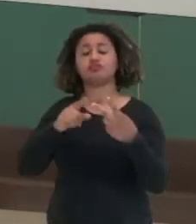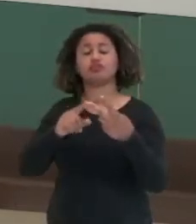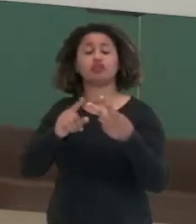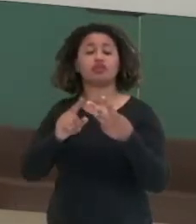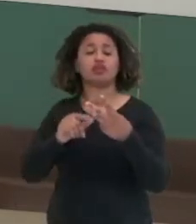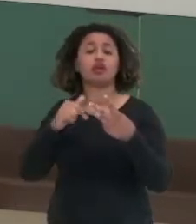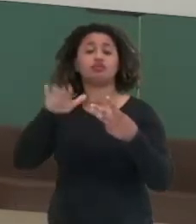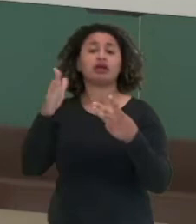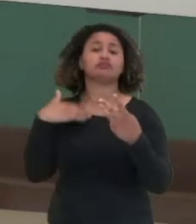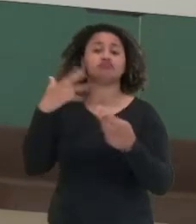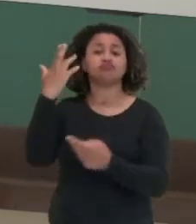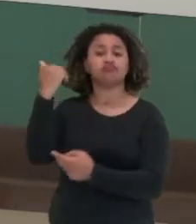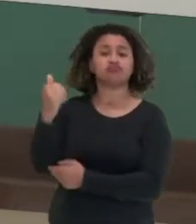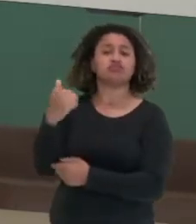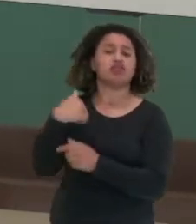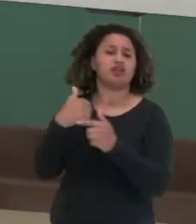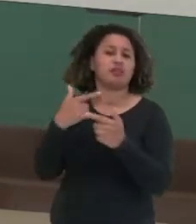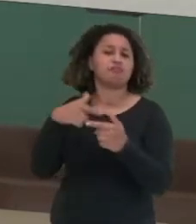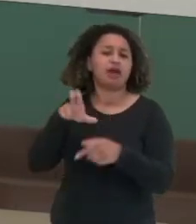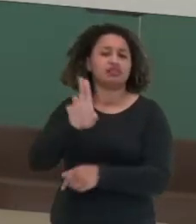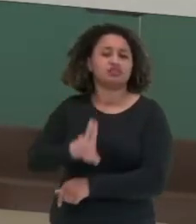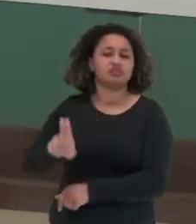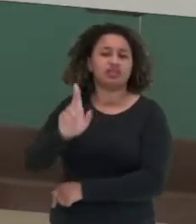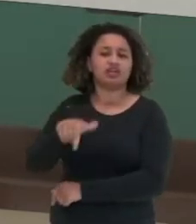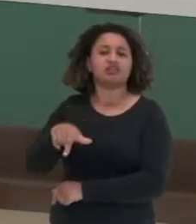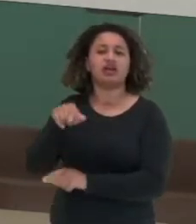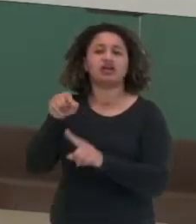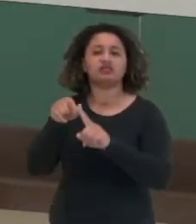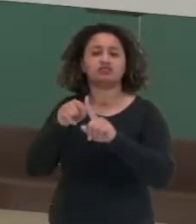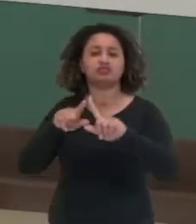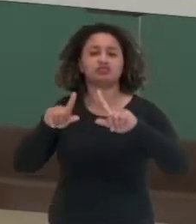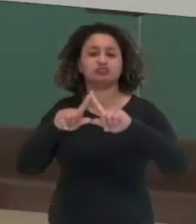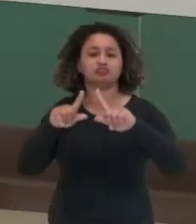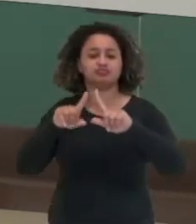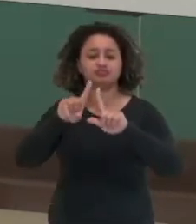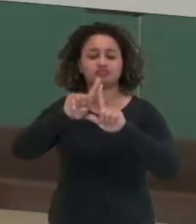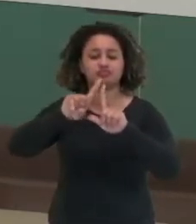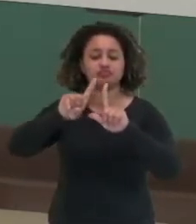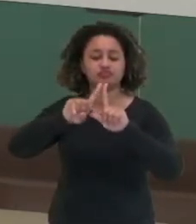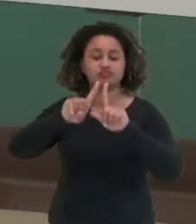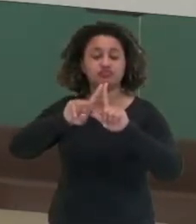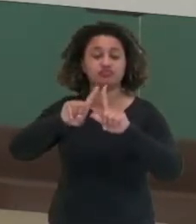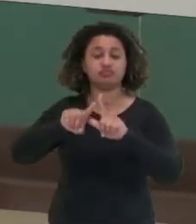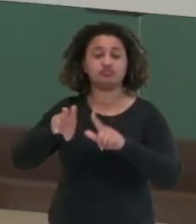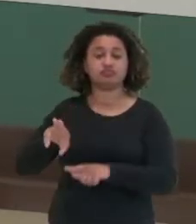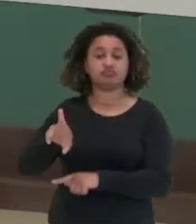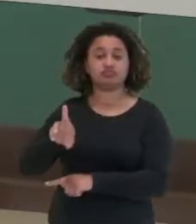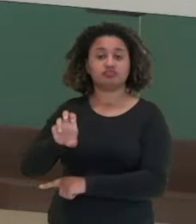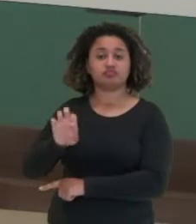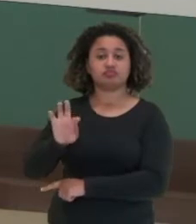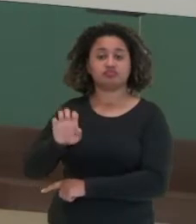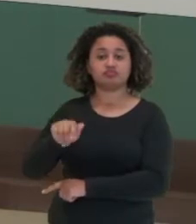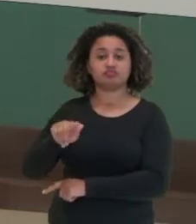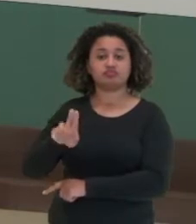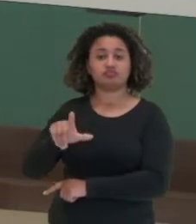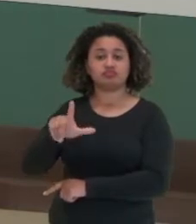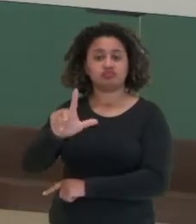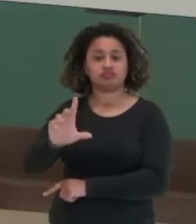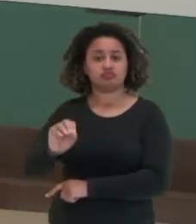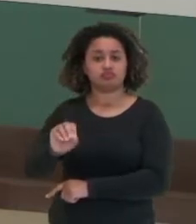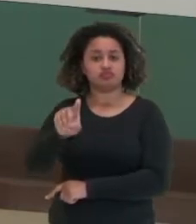comum dos triângulos, que é o triângulo retângulo. Vocês se lembram qual é a